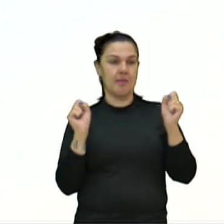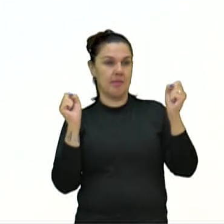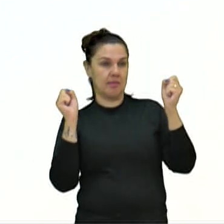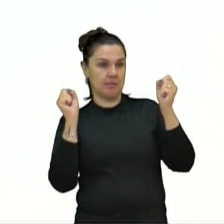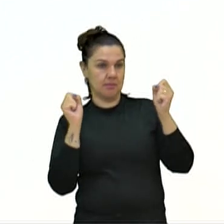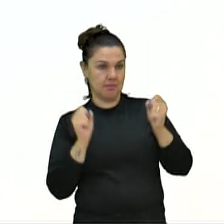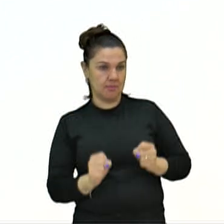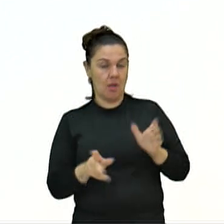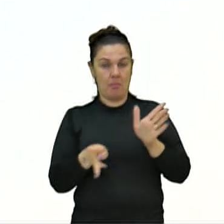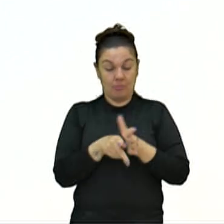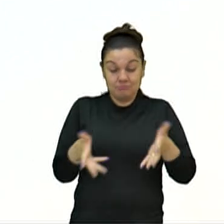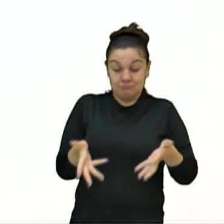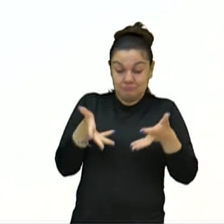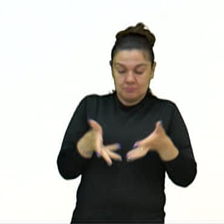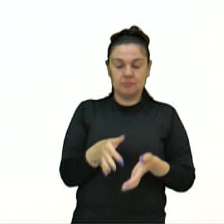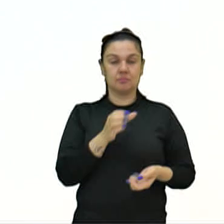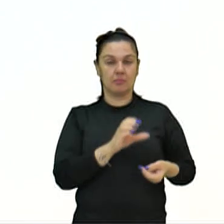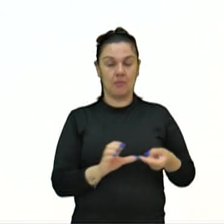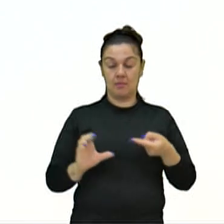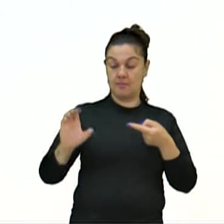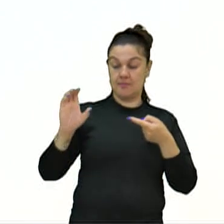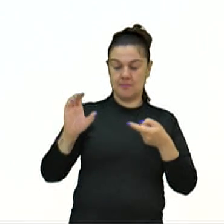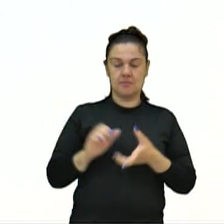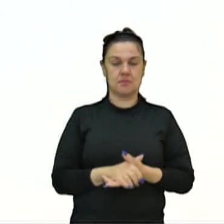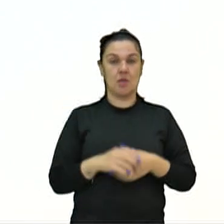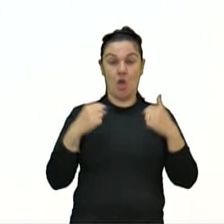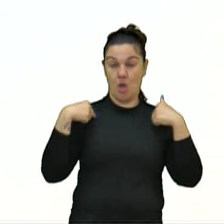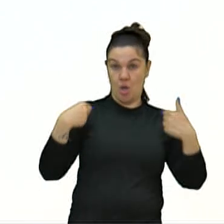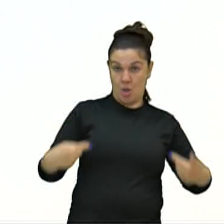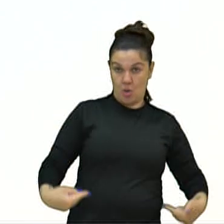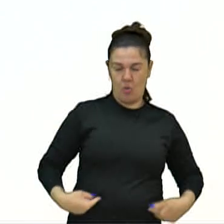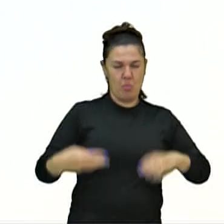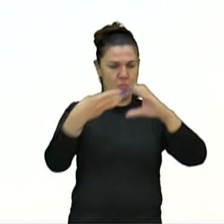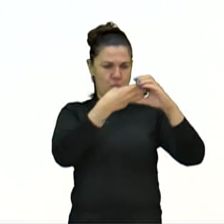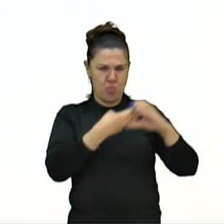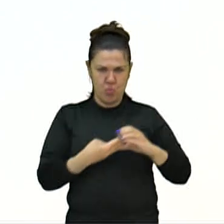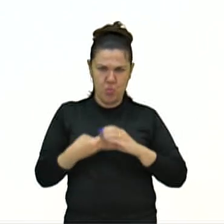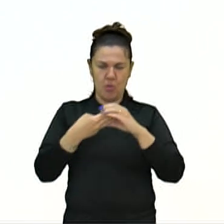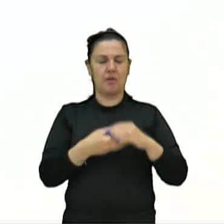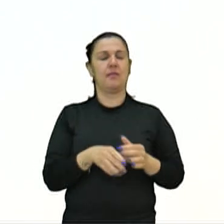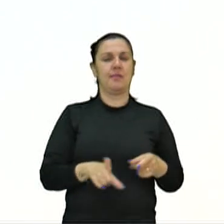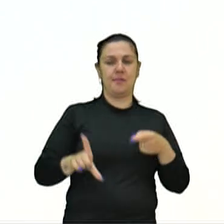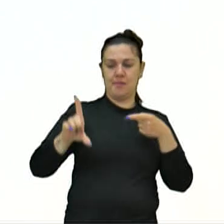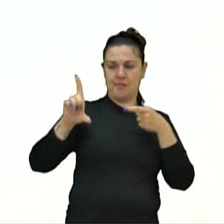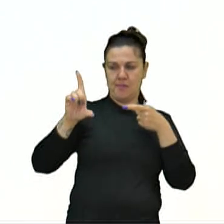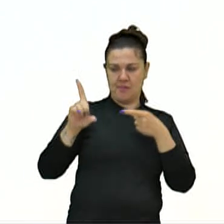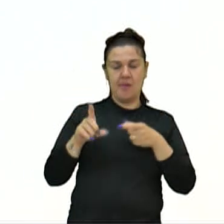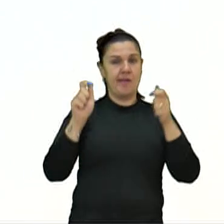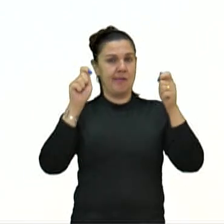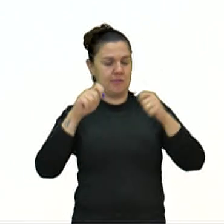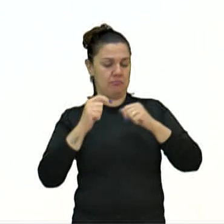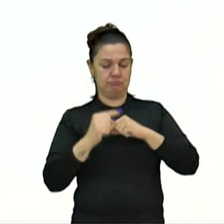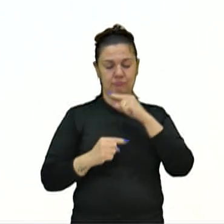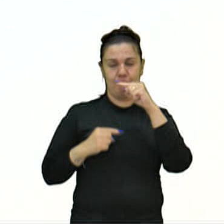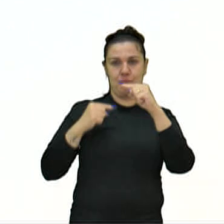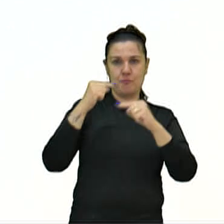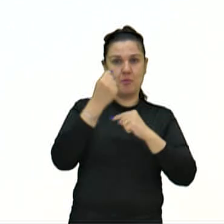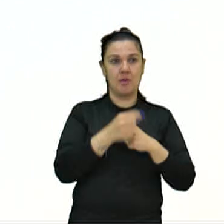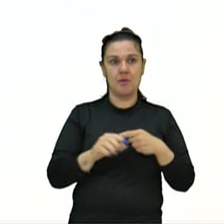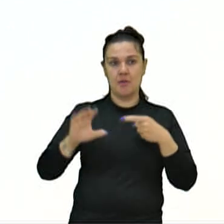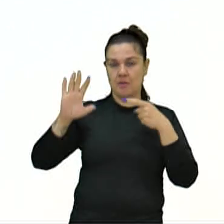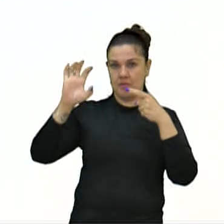de responder a estímulos. Letra C, corpo formado por várias células. Letra D, capacidade de evoluir. Ou letra